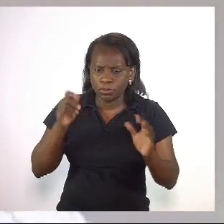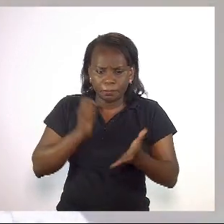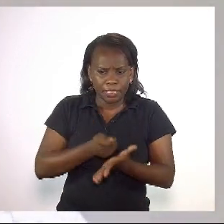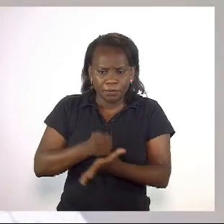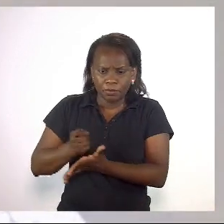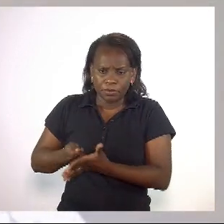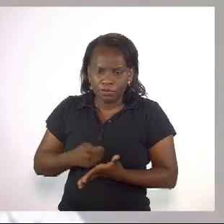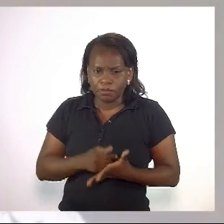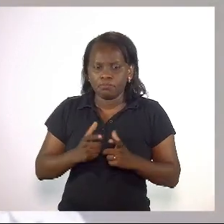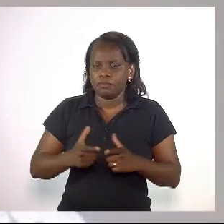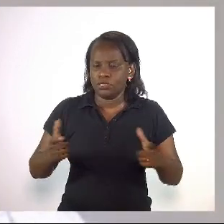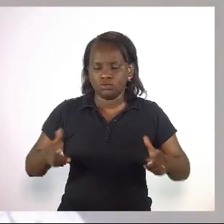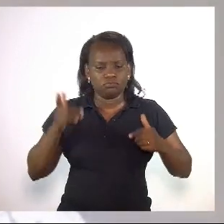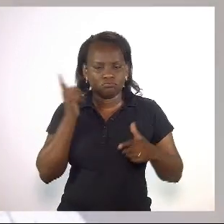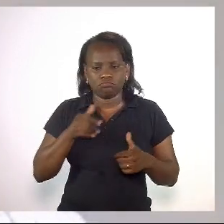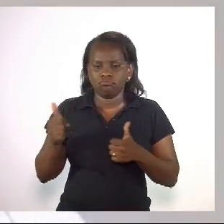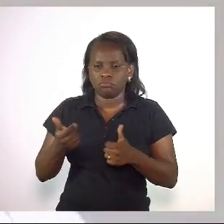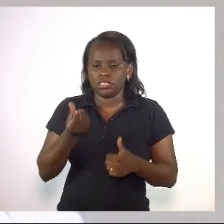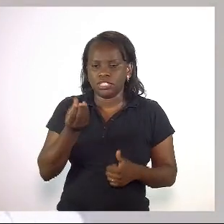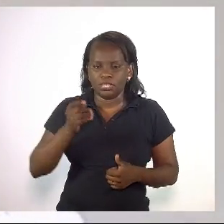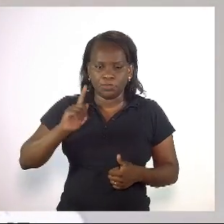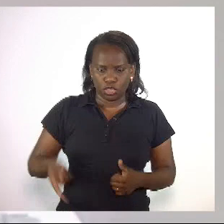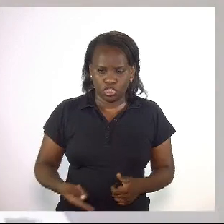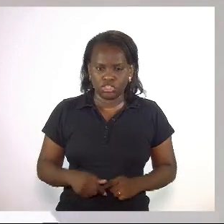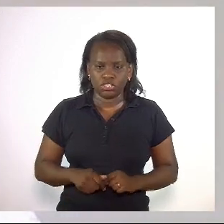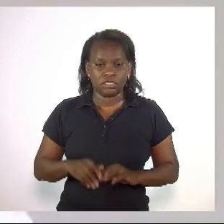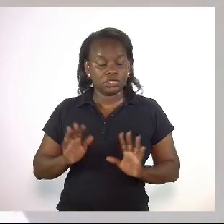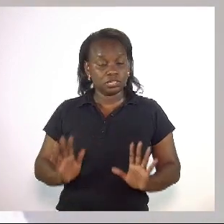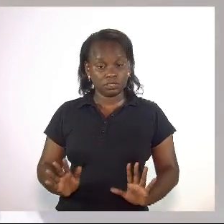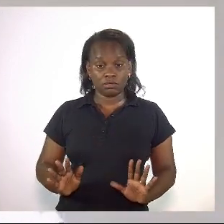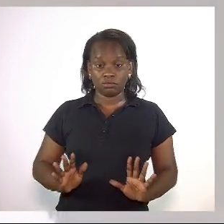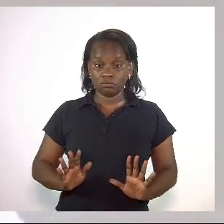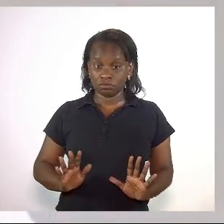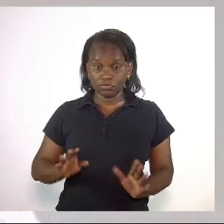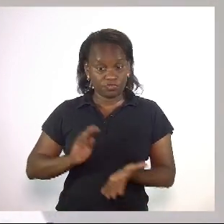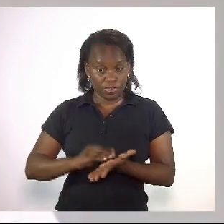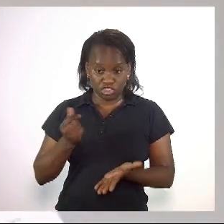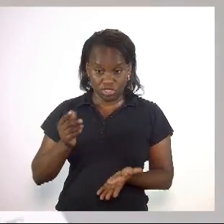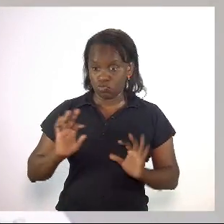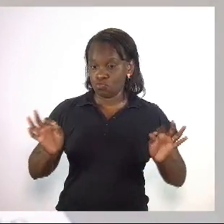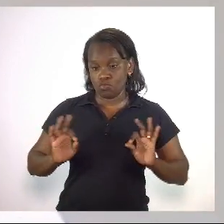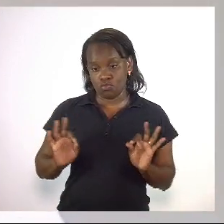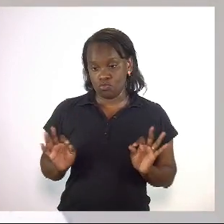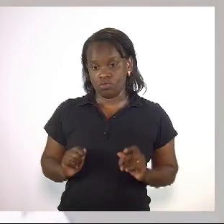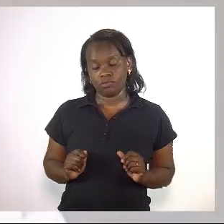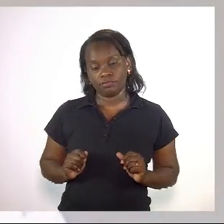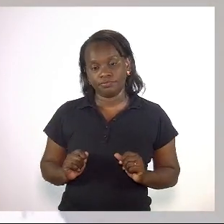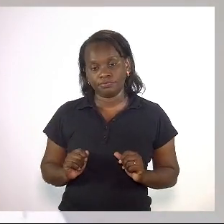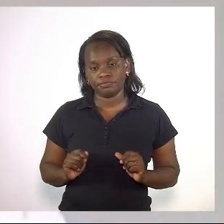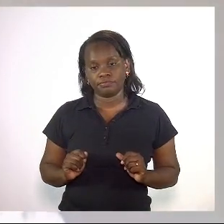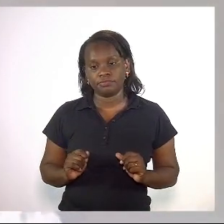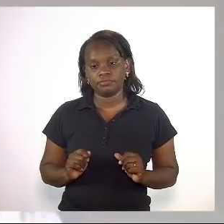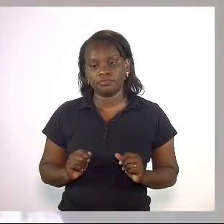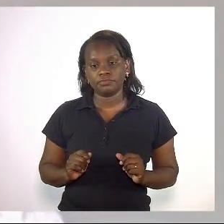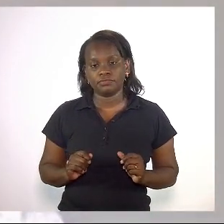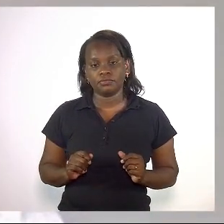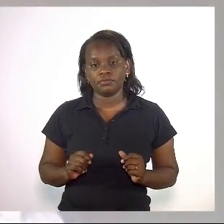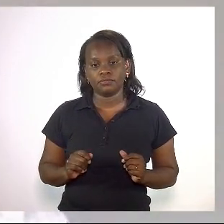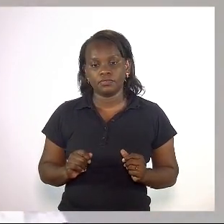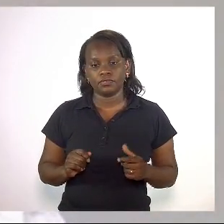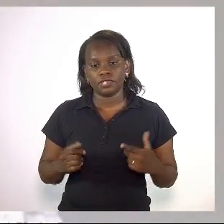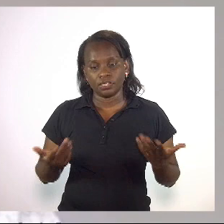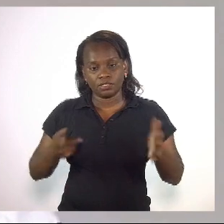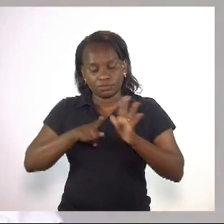sua grande maioria pago, 60 milhões. Ou seja, não houve falta de dinheiro. Vamos fazer aqui